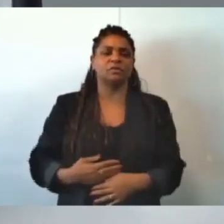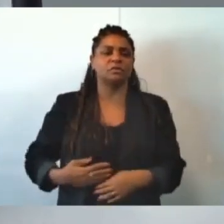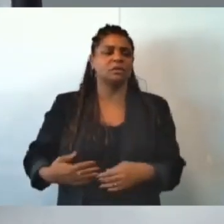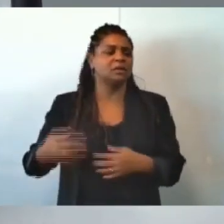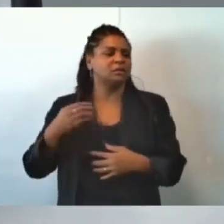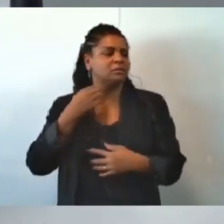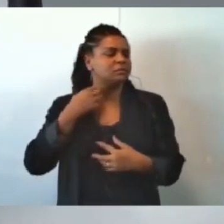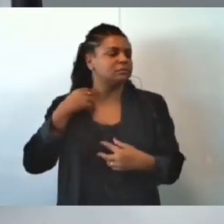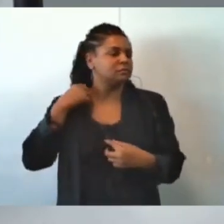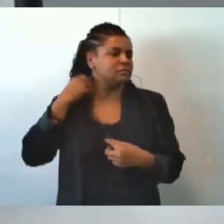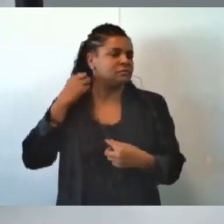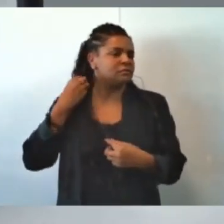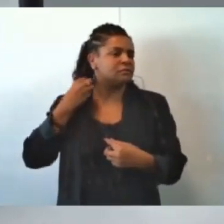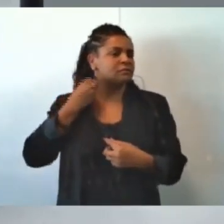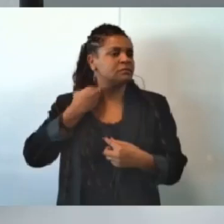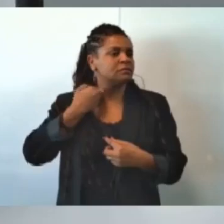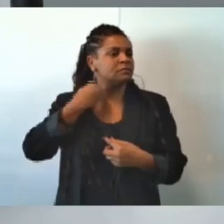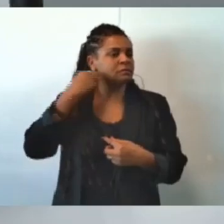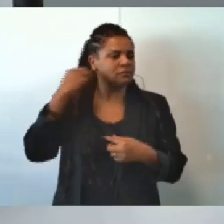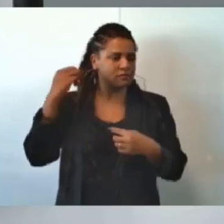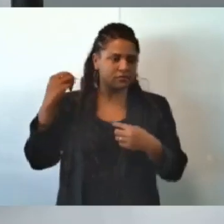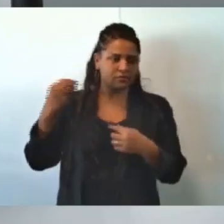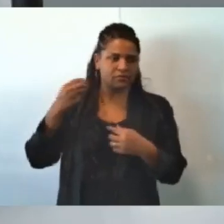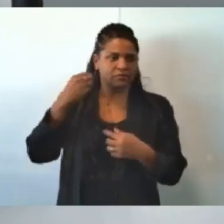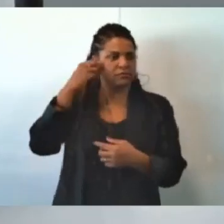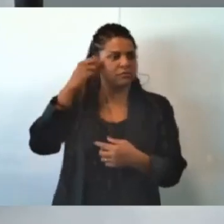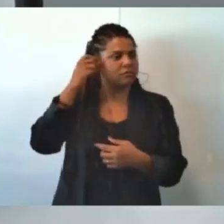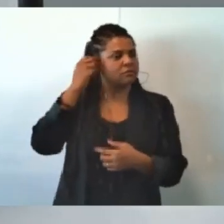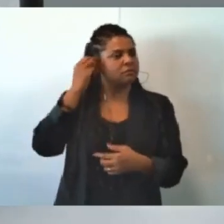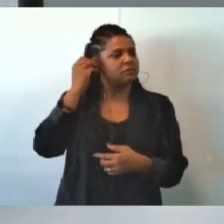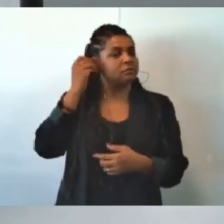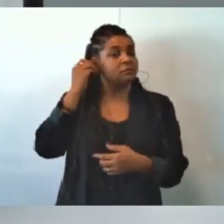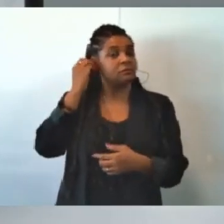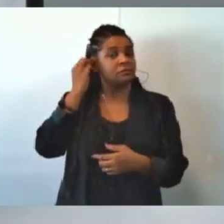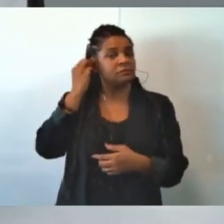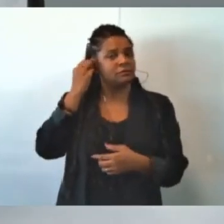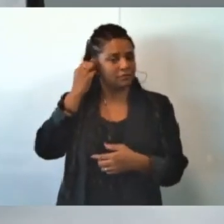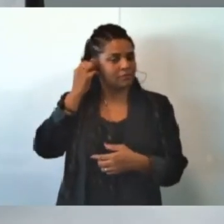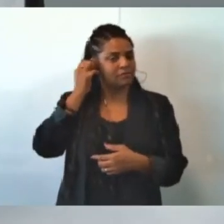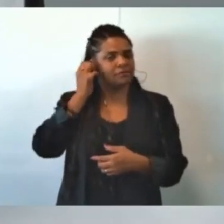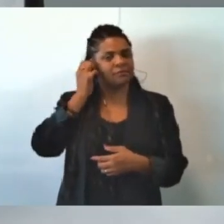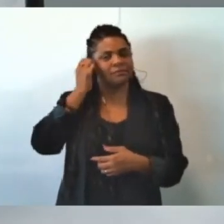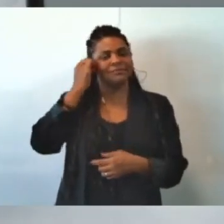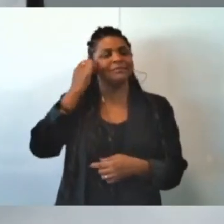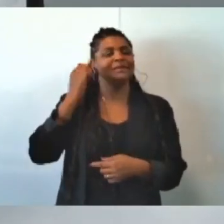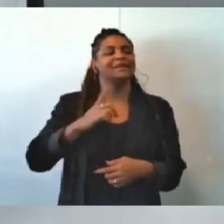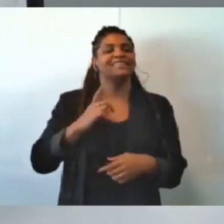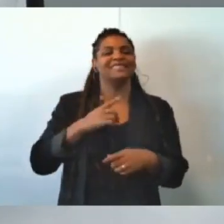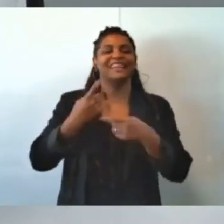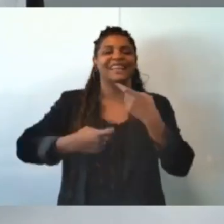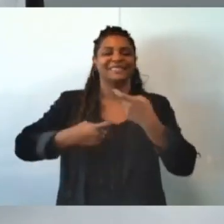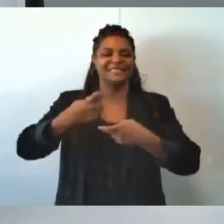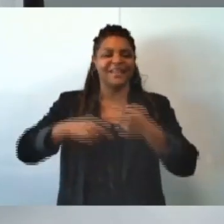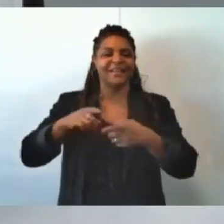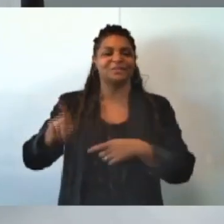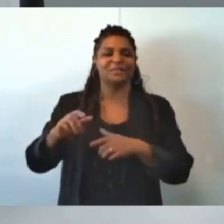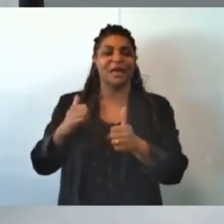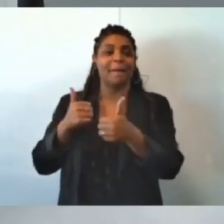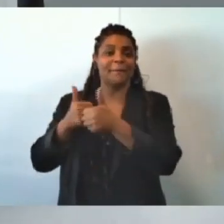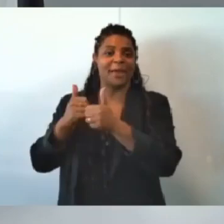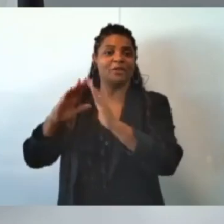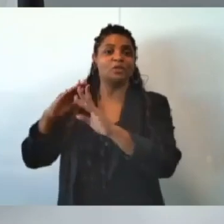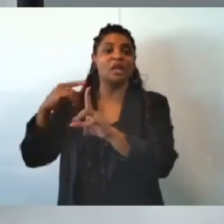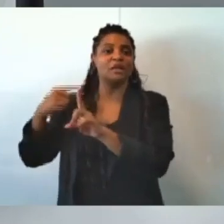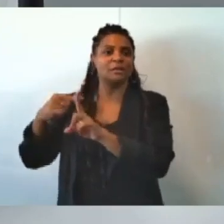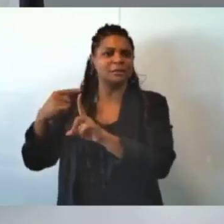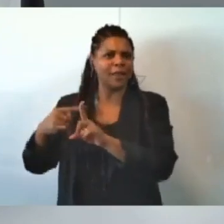no mínimo. As consequências, porque impreterivelmente nós vamos ter violência. Já tem uma certa fama, me desculpe quem